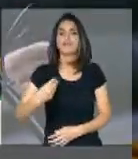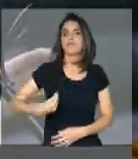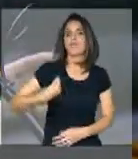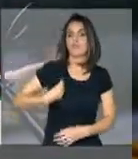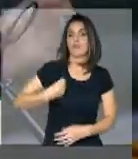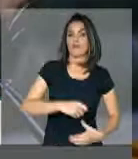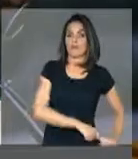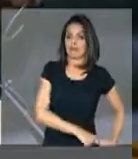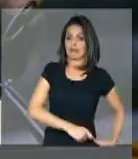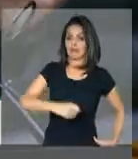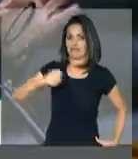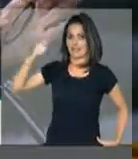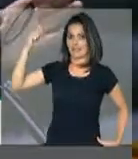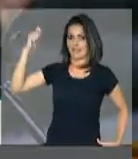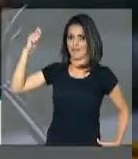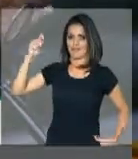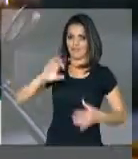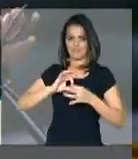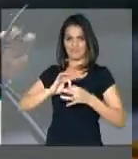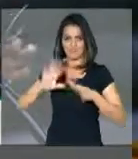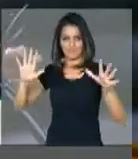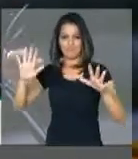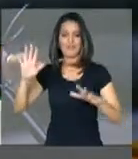na Bahia.